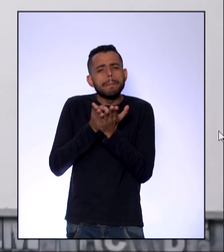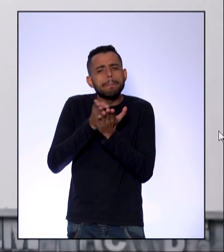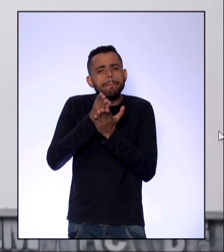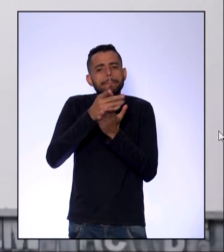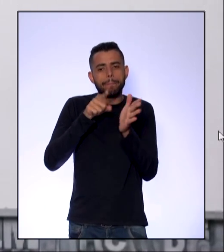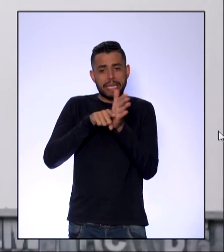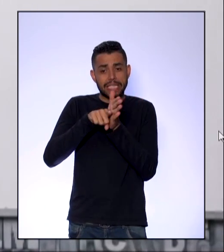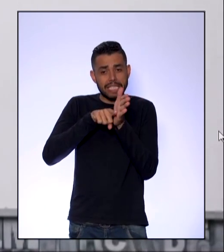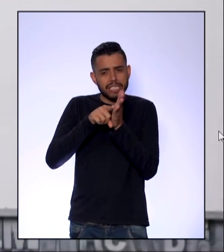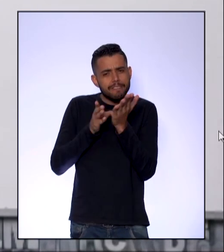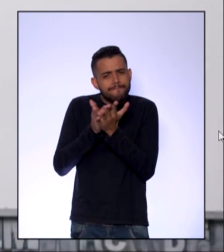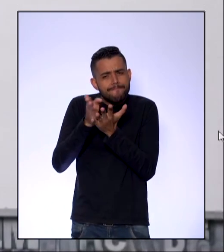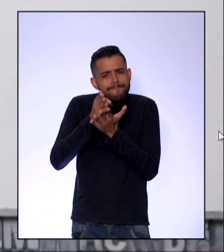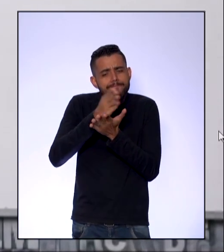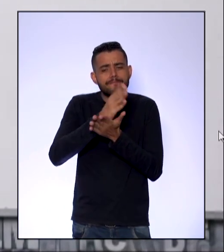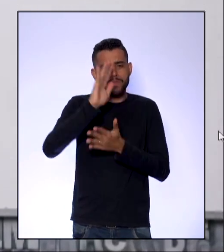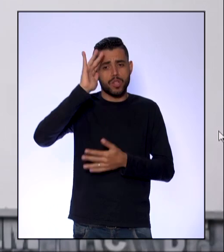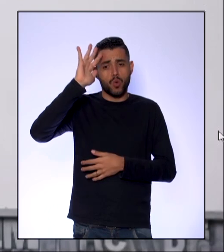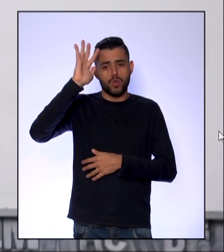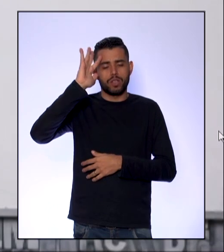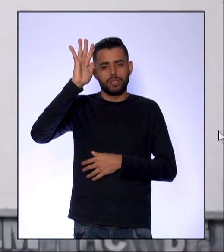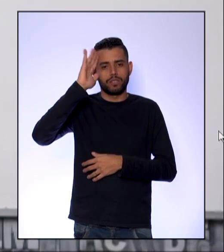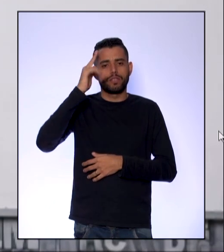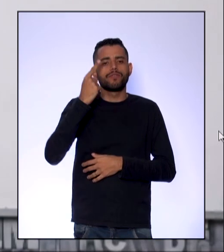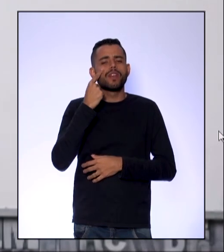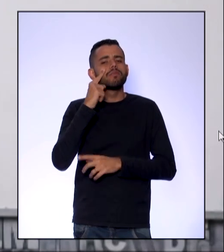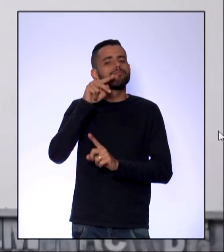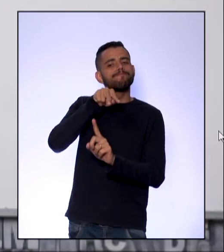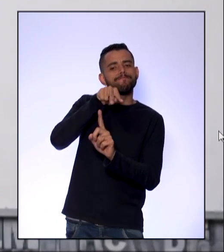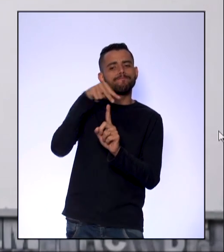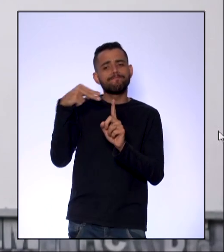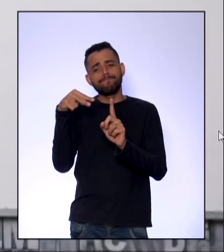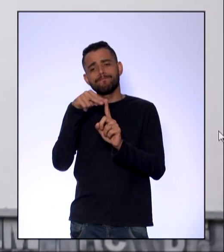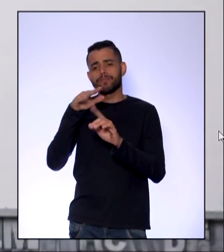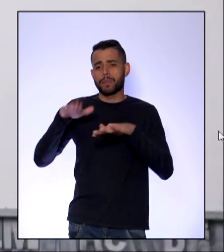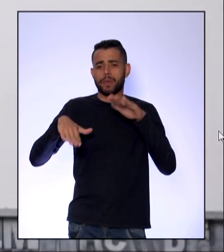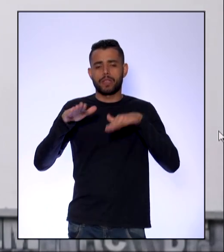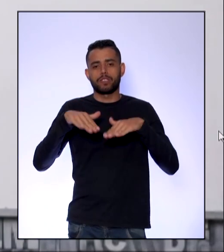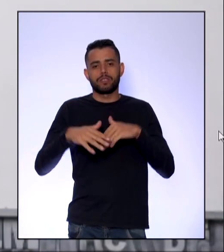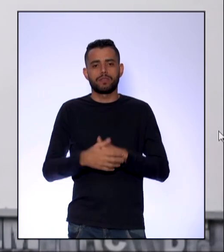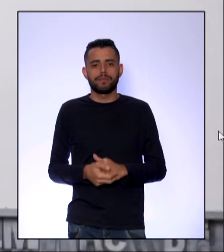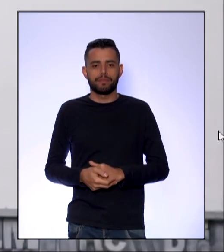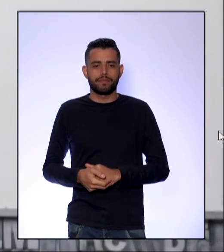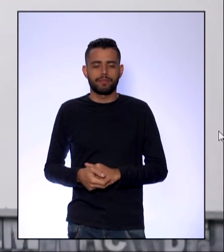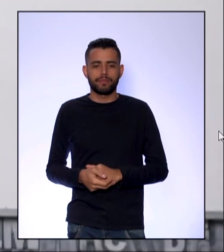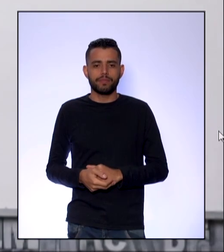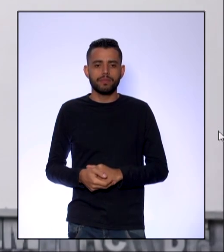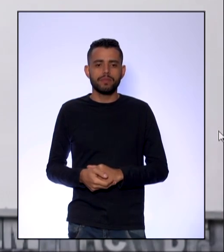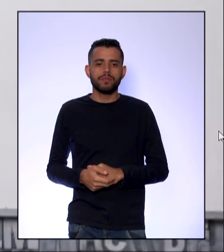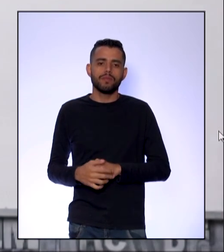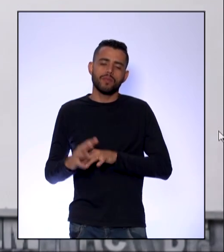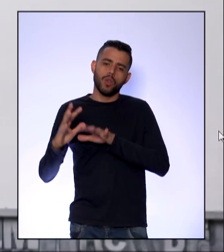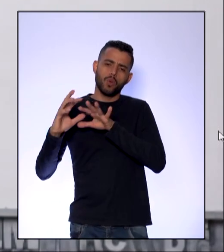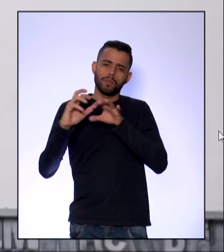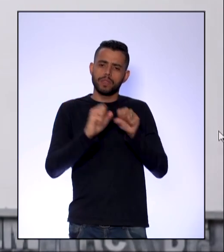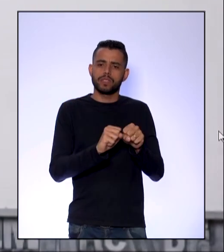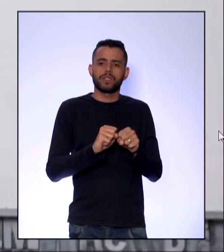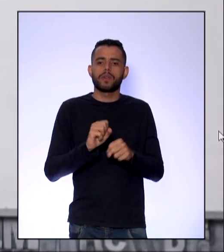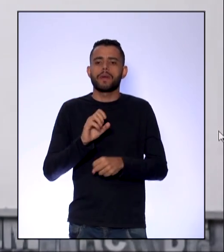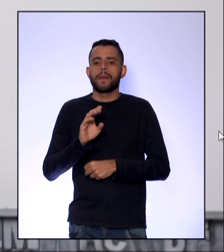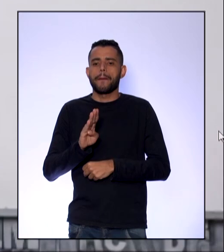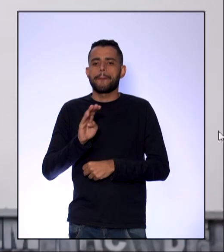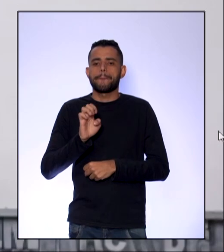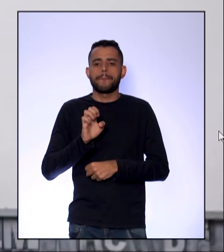nós fazemos partindo do pressuposto de quais vertentes? A ocupação por vias de Bering e